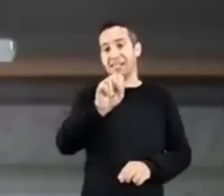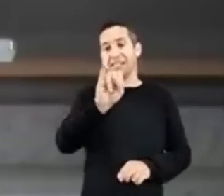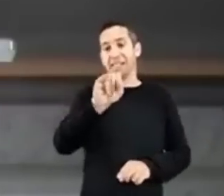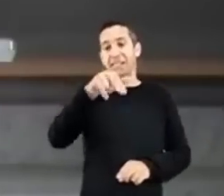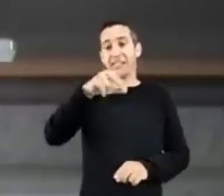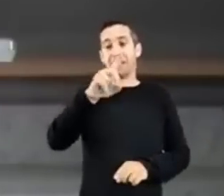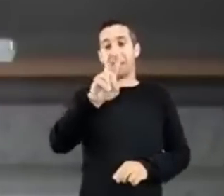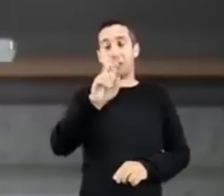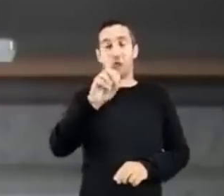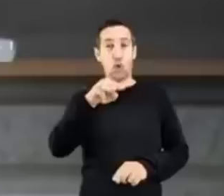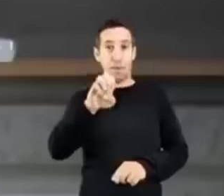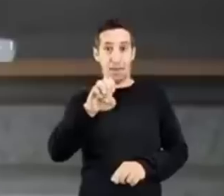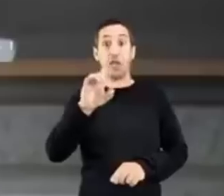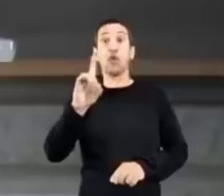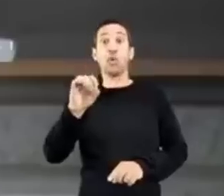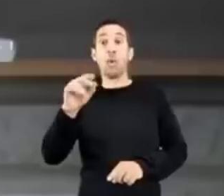insônia